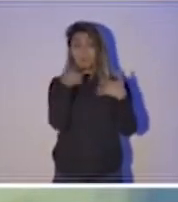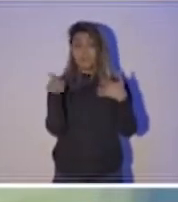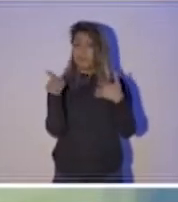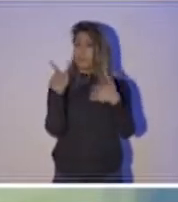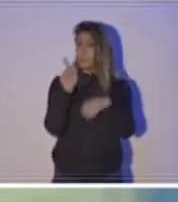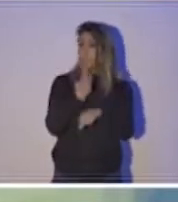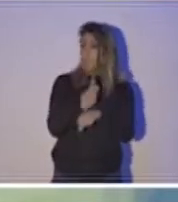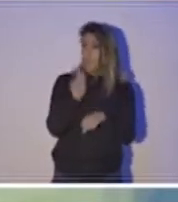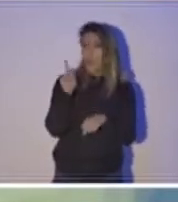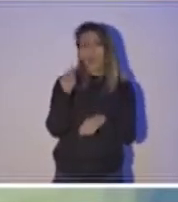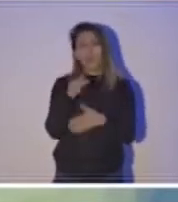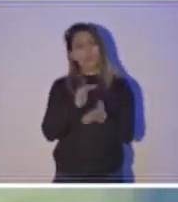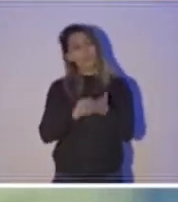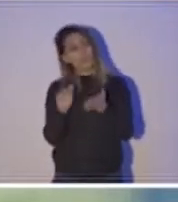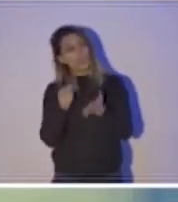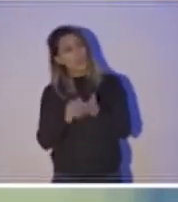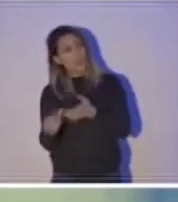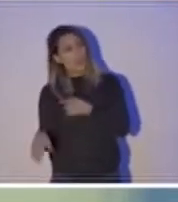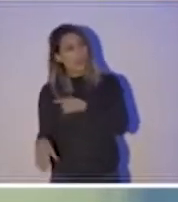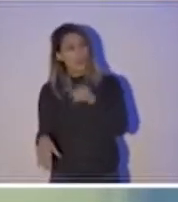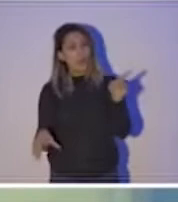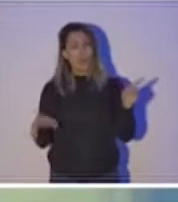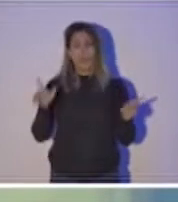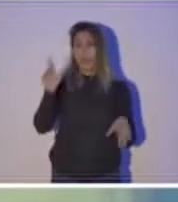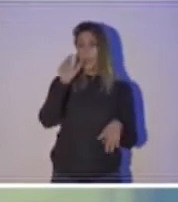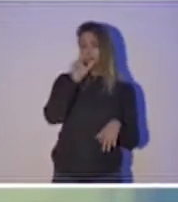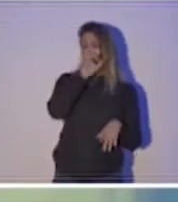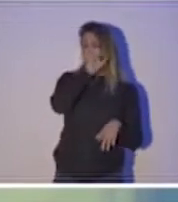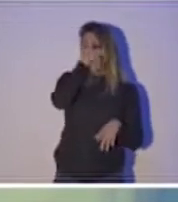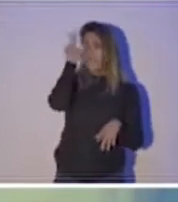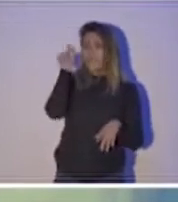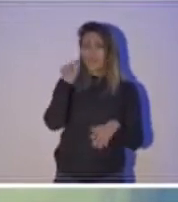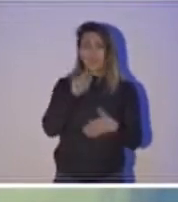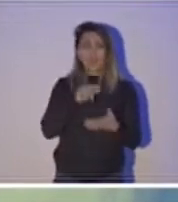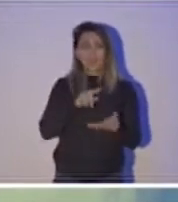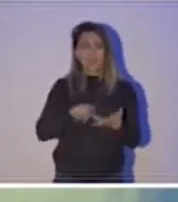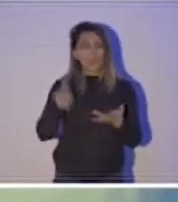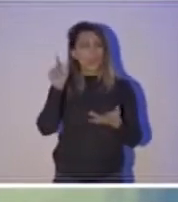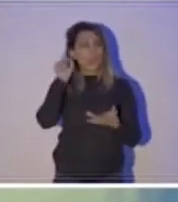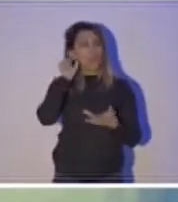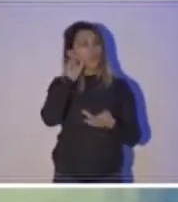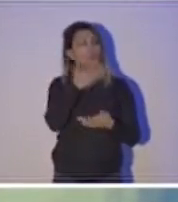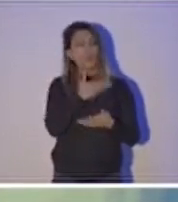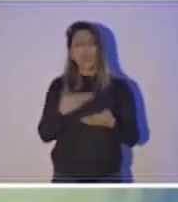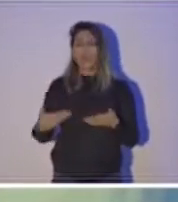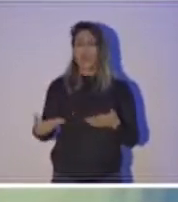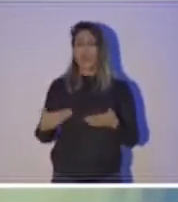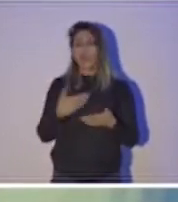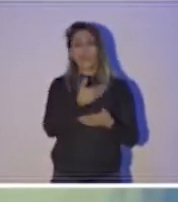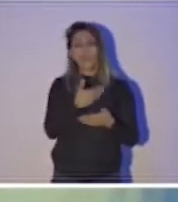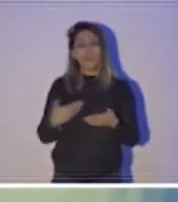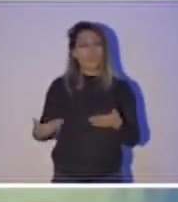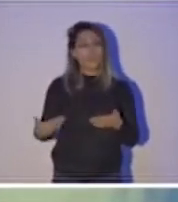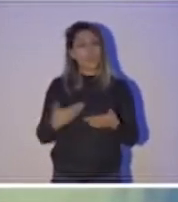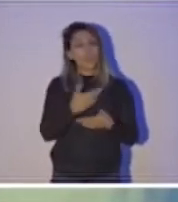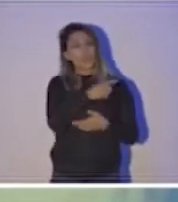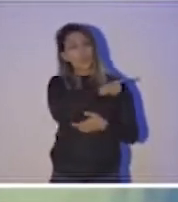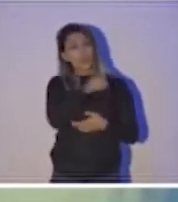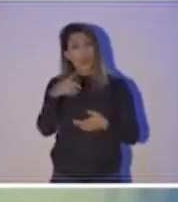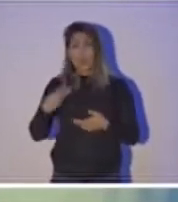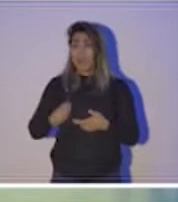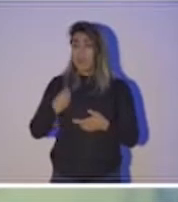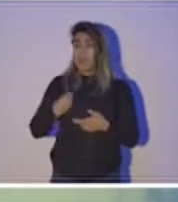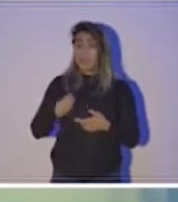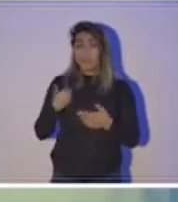escolares, secretários, prefeitos, governadores, que querem ouvir de vocês quais são essas experiências dentro de sala de aula que fazem a